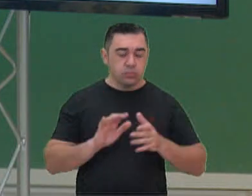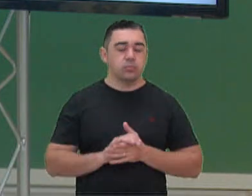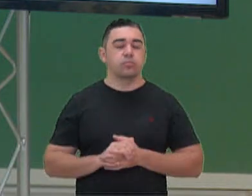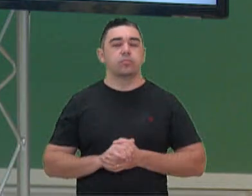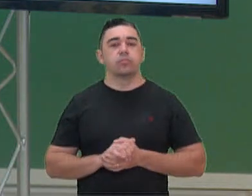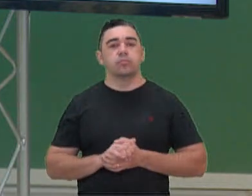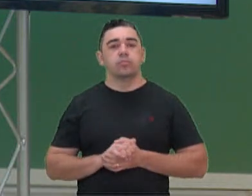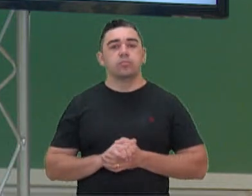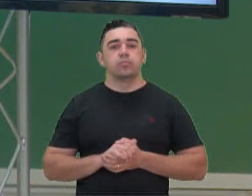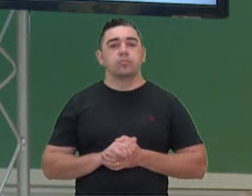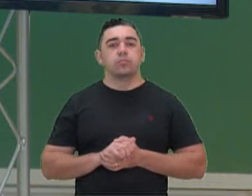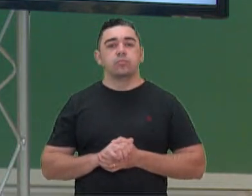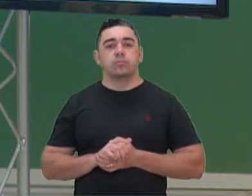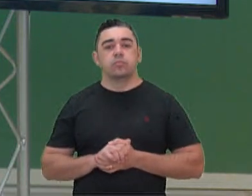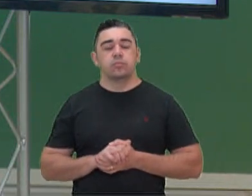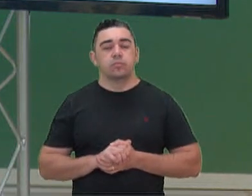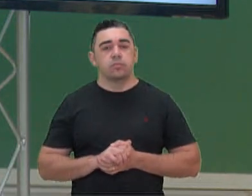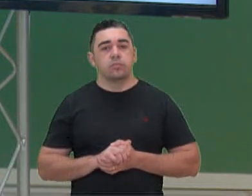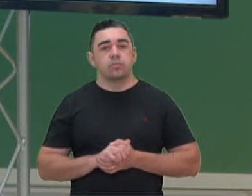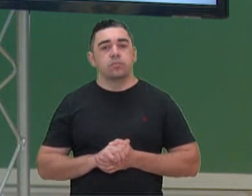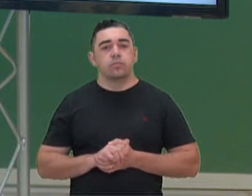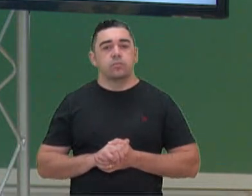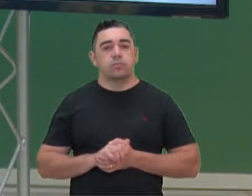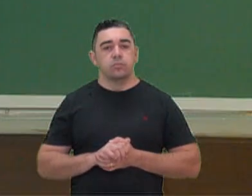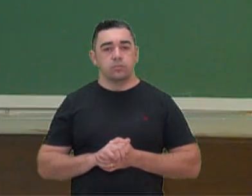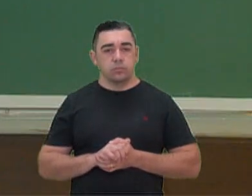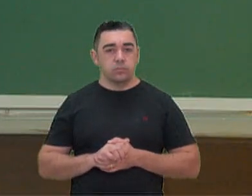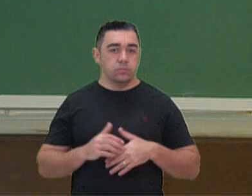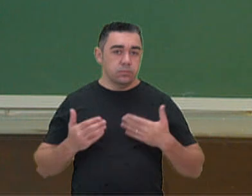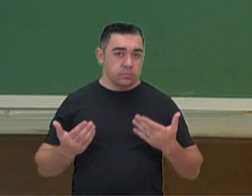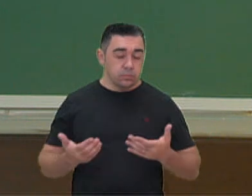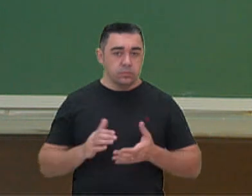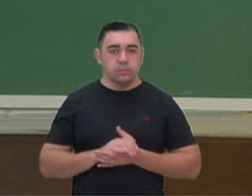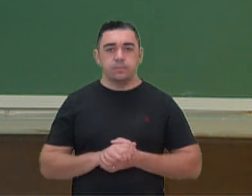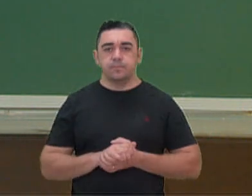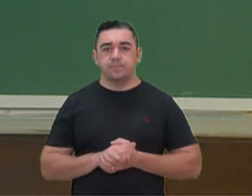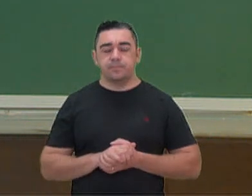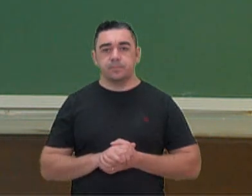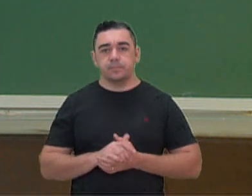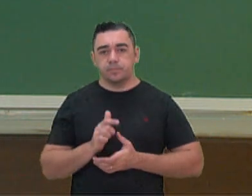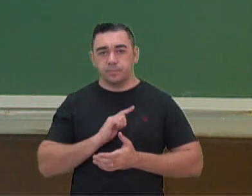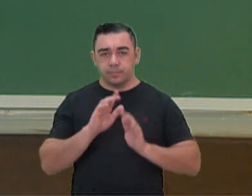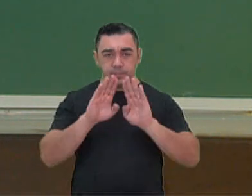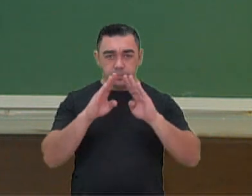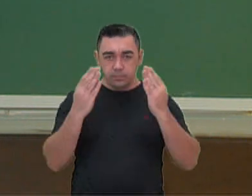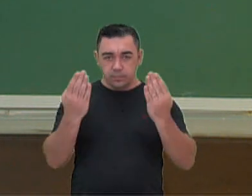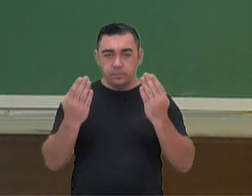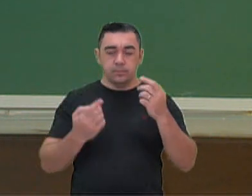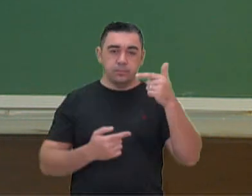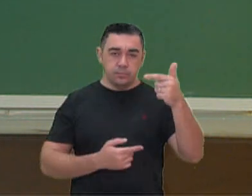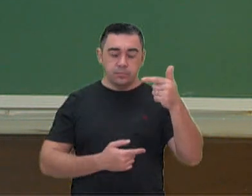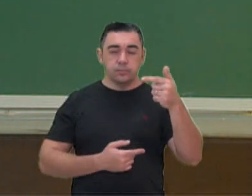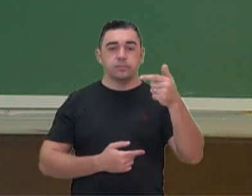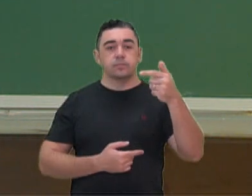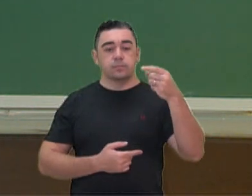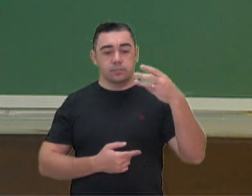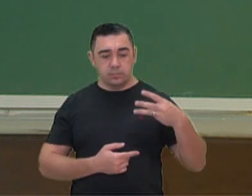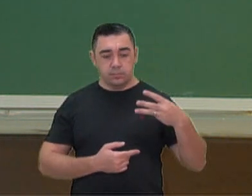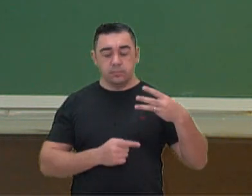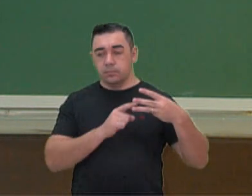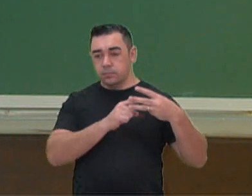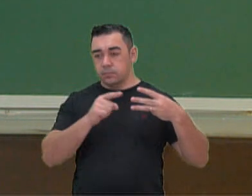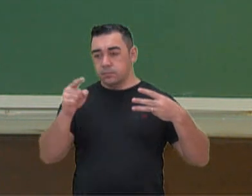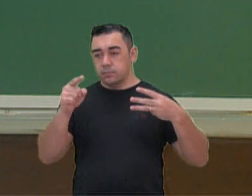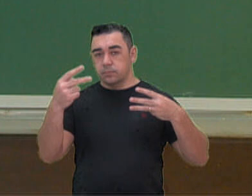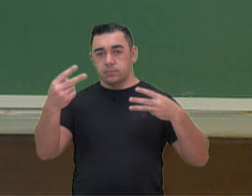imagem lá no contradomínio. Muito bem, as imagens para os elementos 2 e 3 são iguais, assim